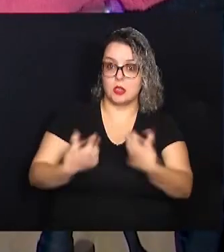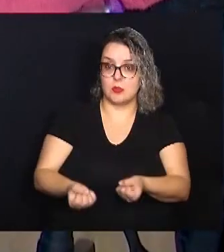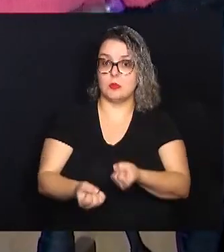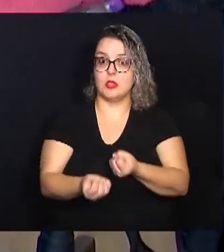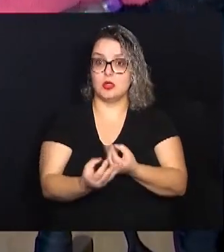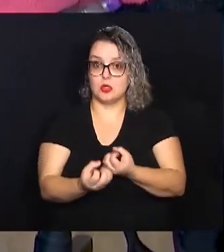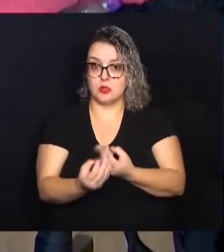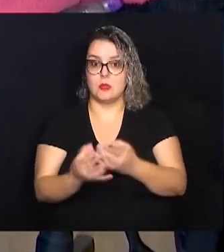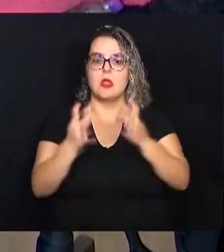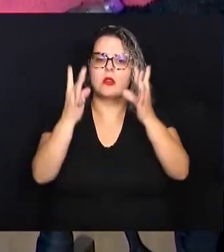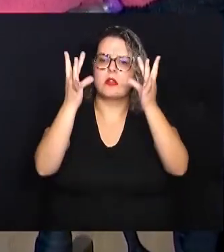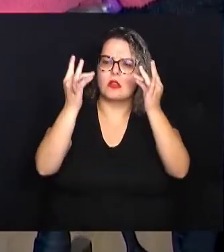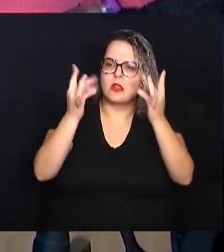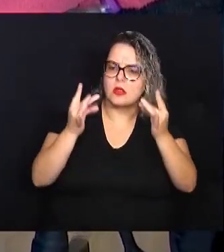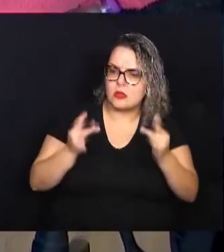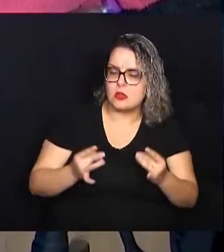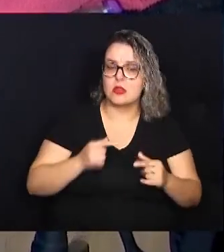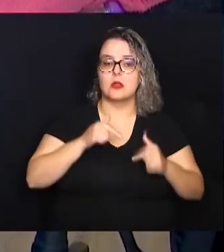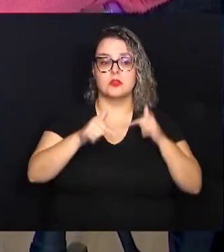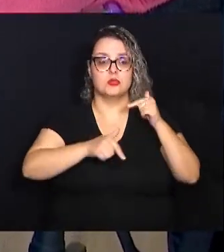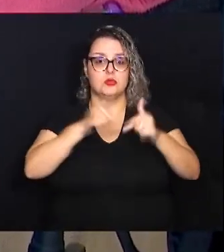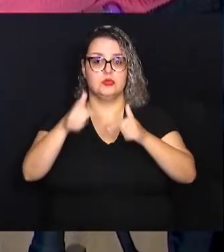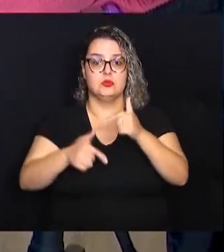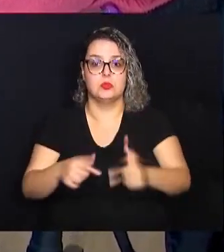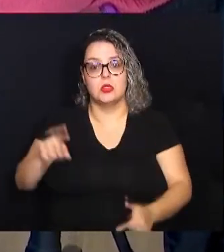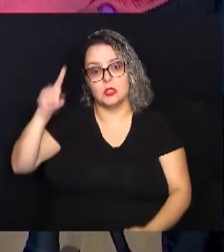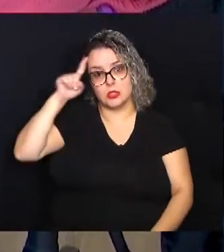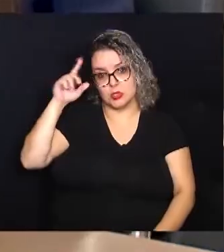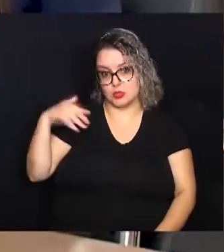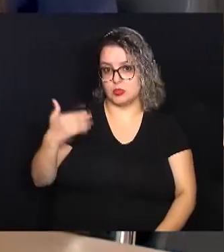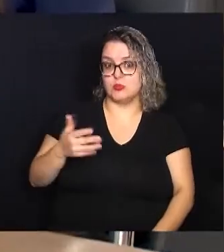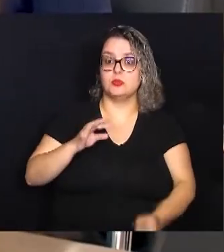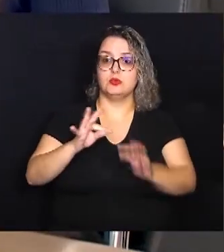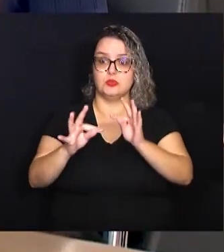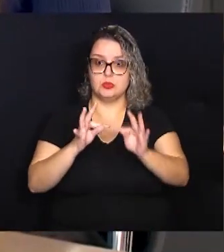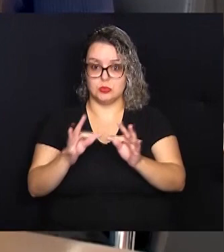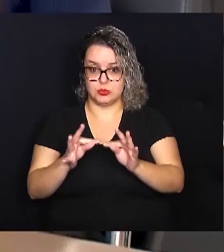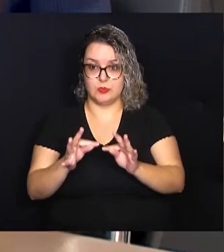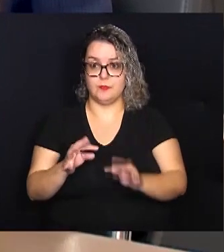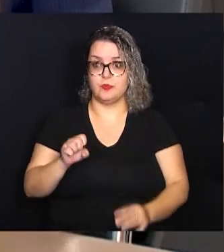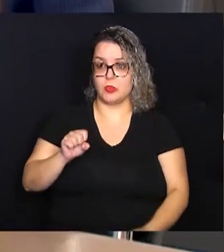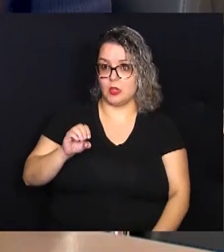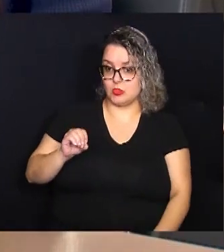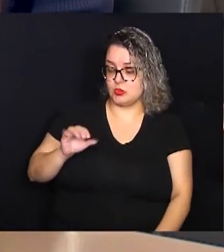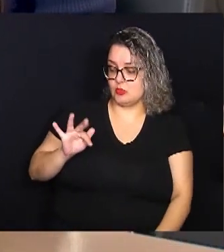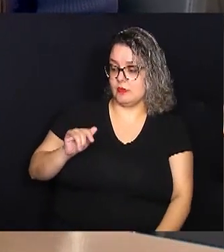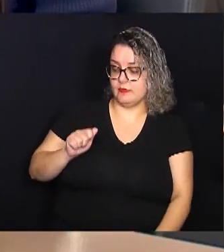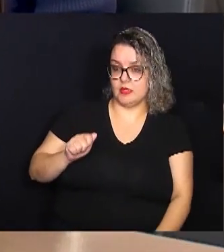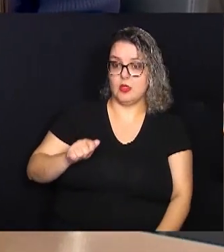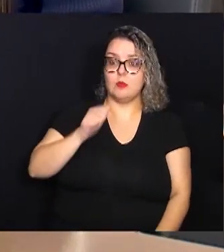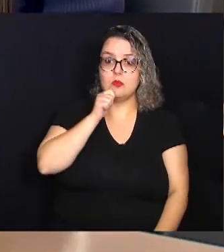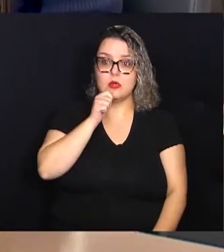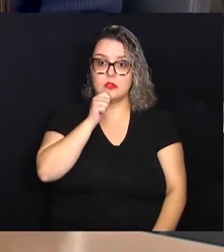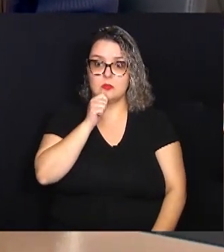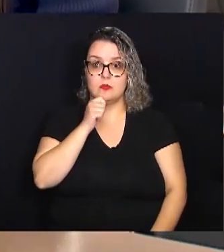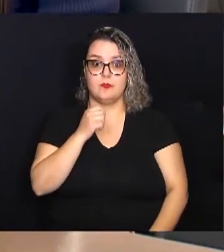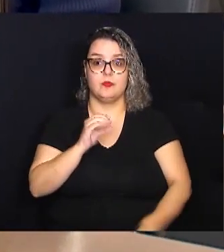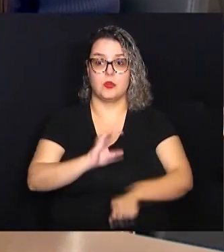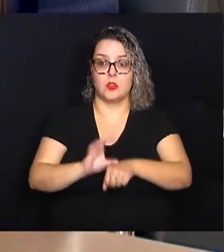informações detalhadas sobre o trabalho e cotidiano dos técnicos. A Sofia, por exemplo, cursa